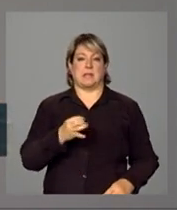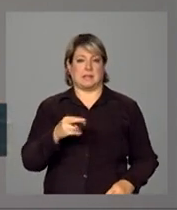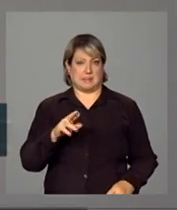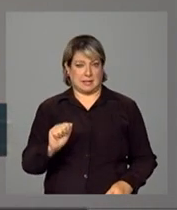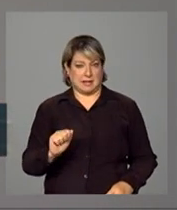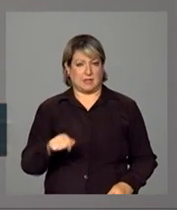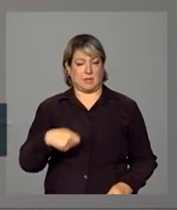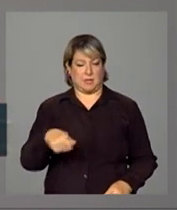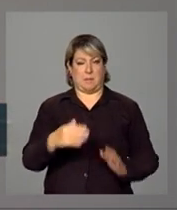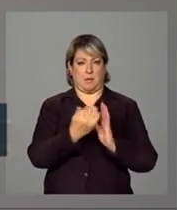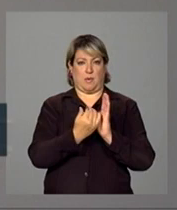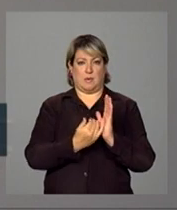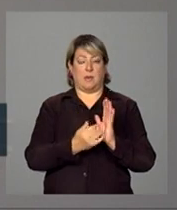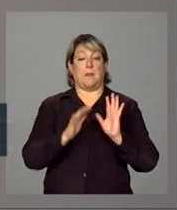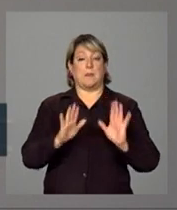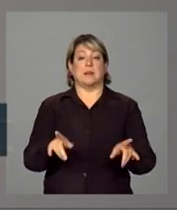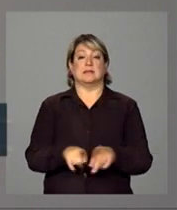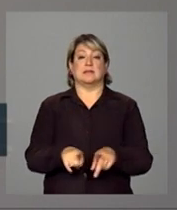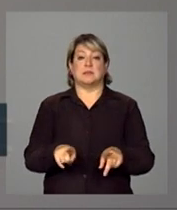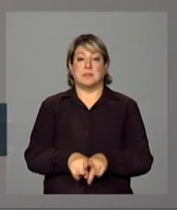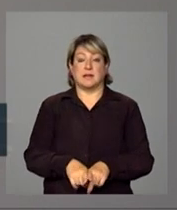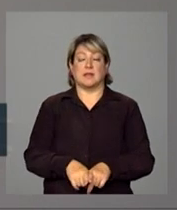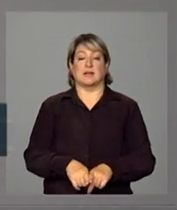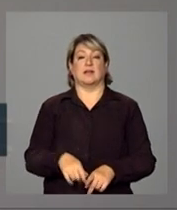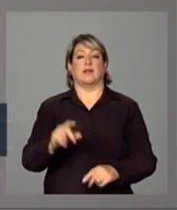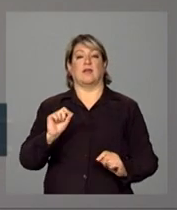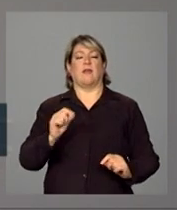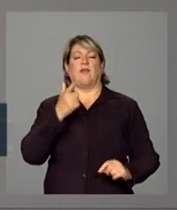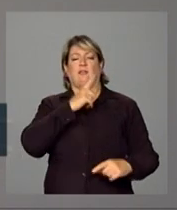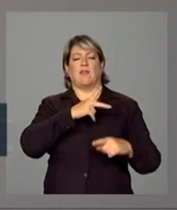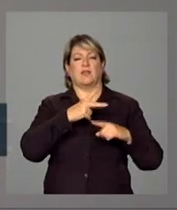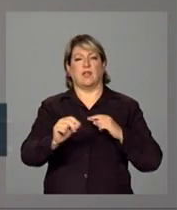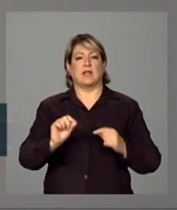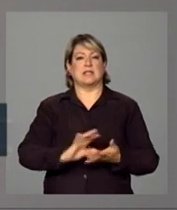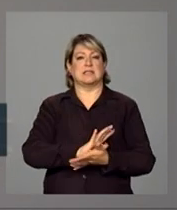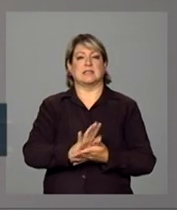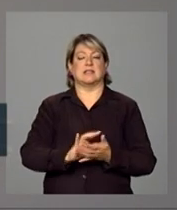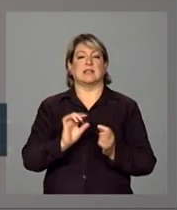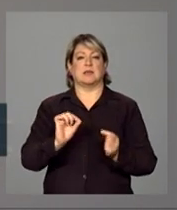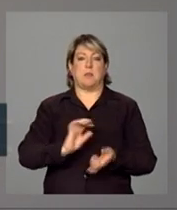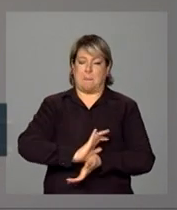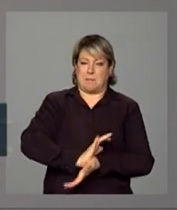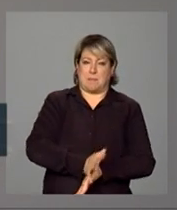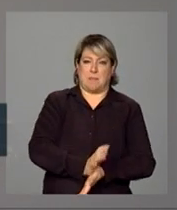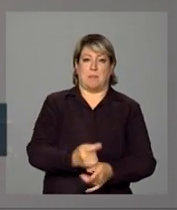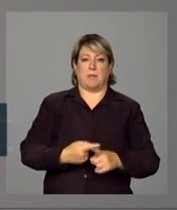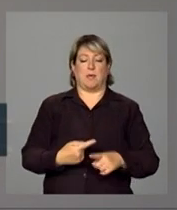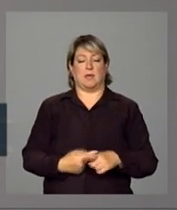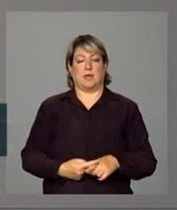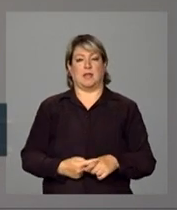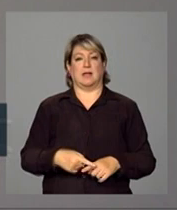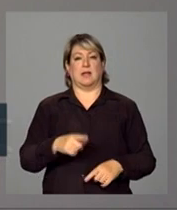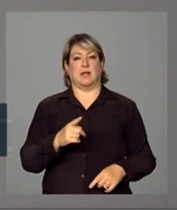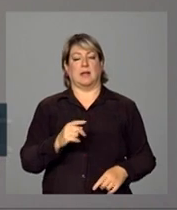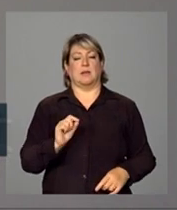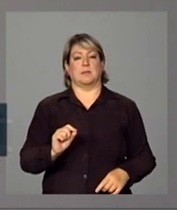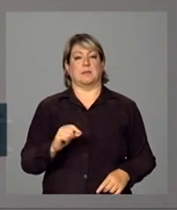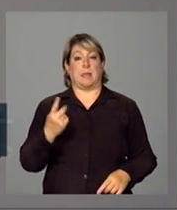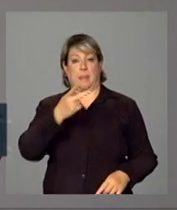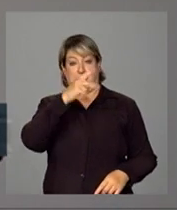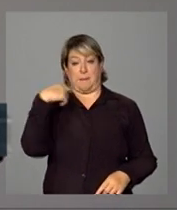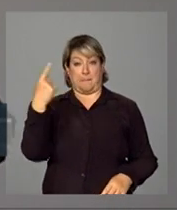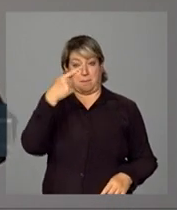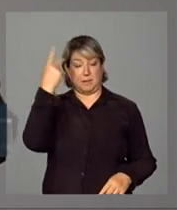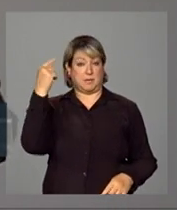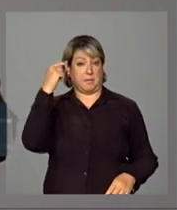comemorar a vitória contra o preconceito e o mito de que a população fica acomodada com o Bolsa Família. Não fica.